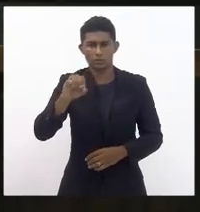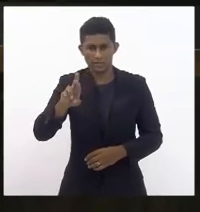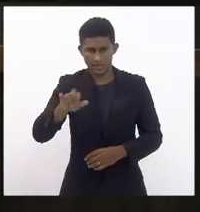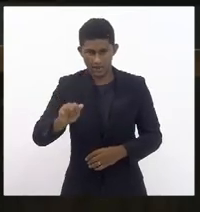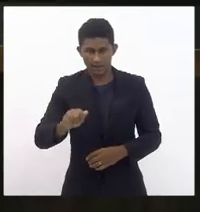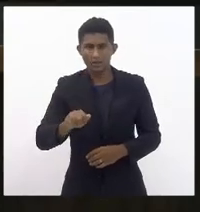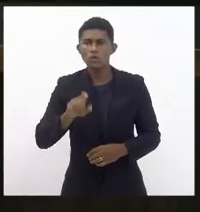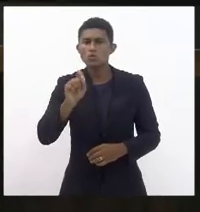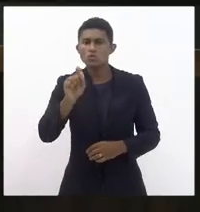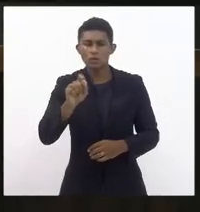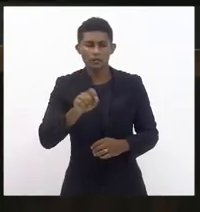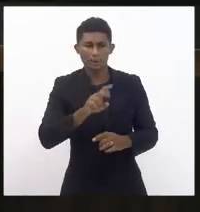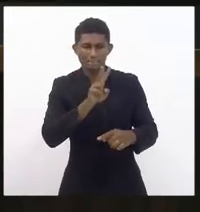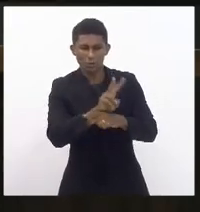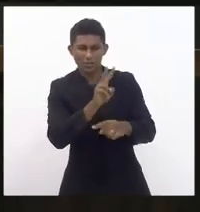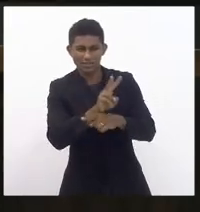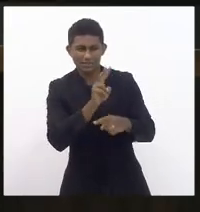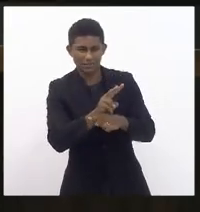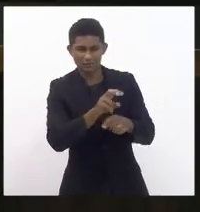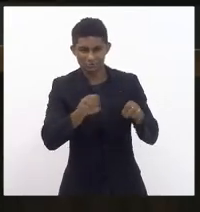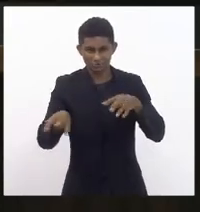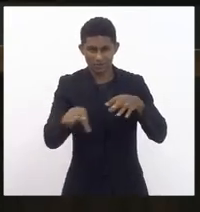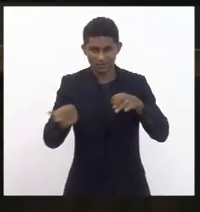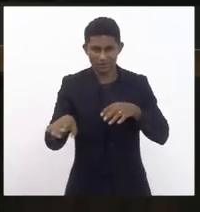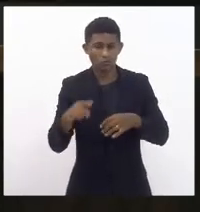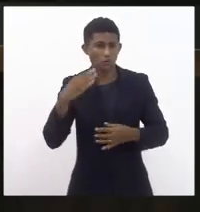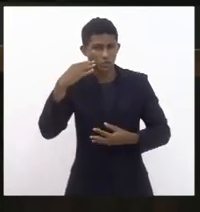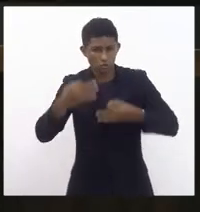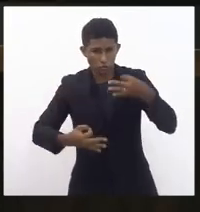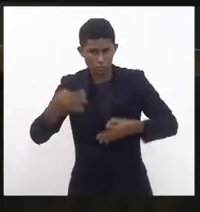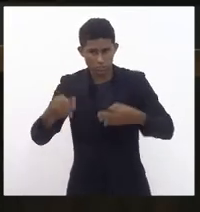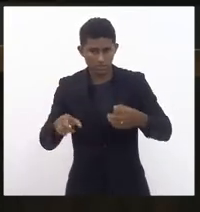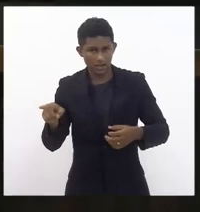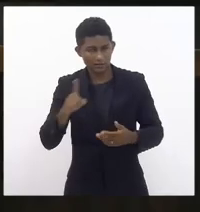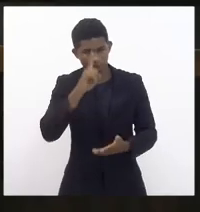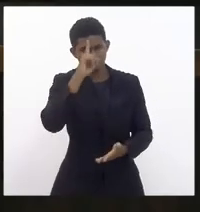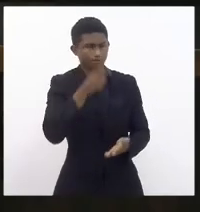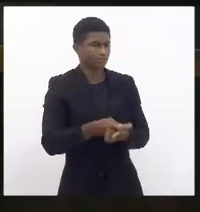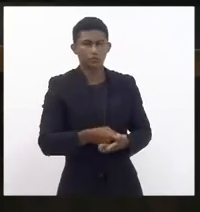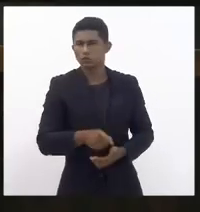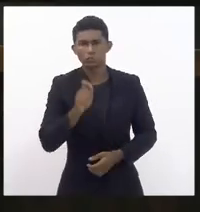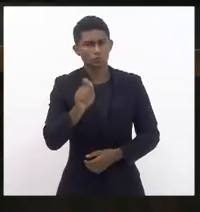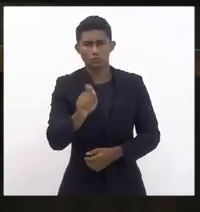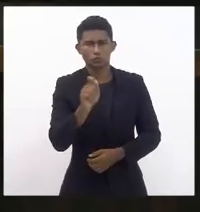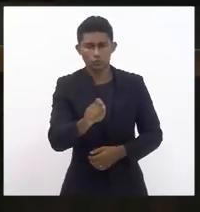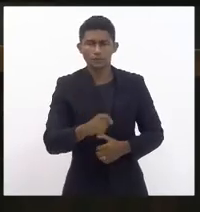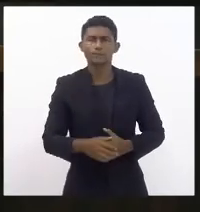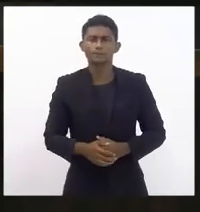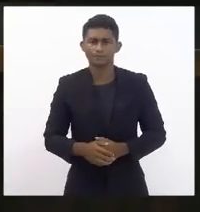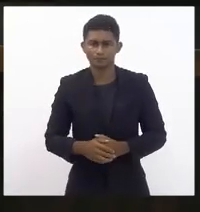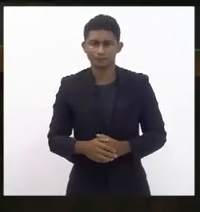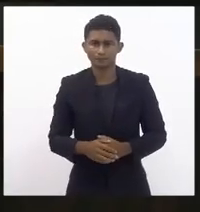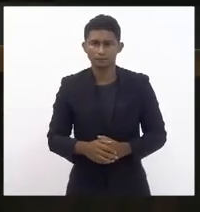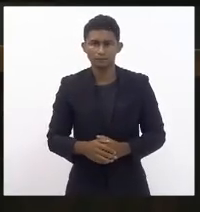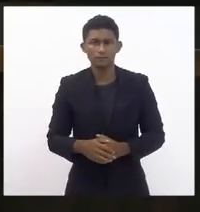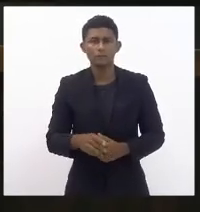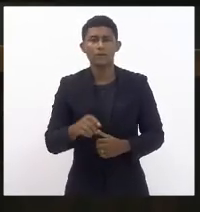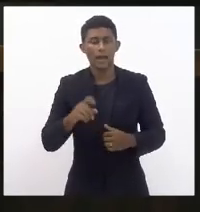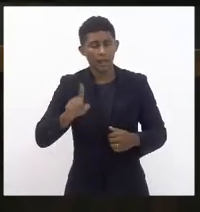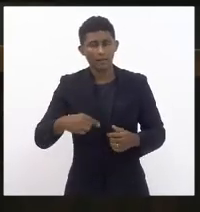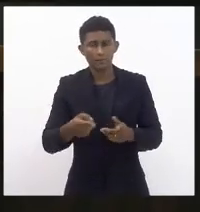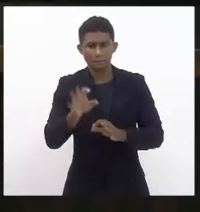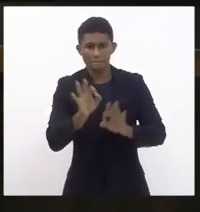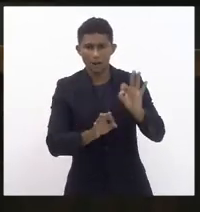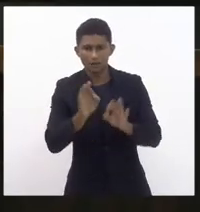proteção a educação determinou que o fosse apresentado o